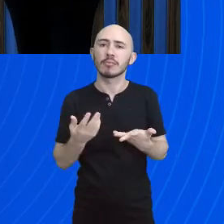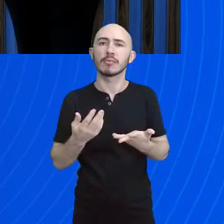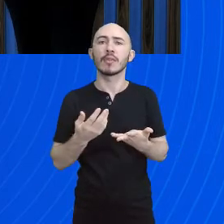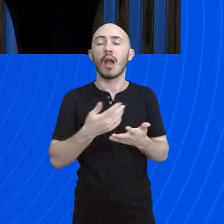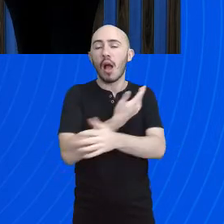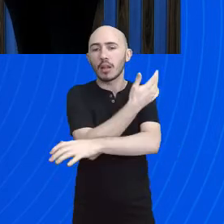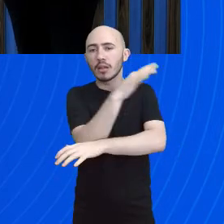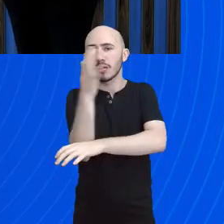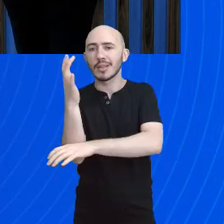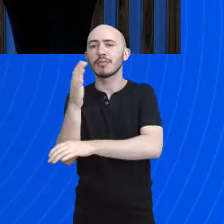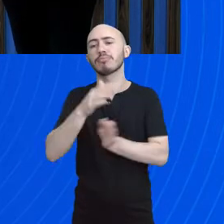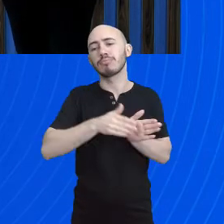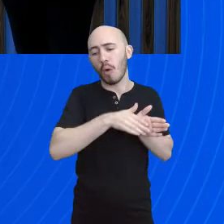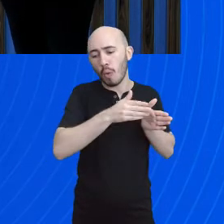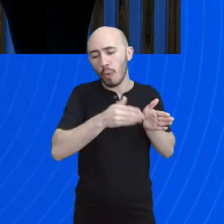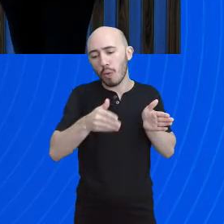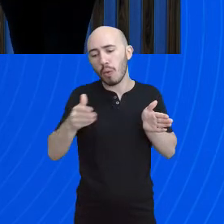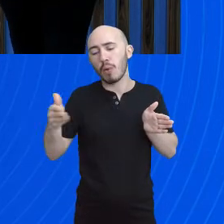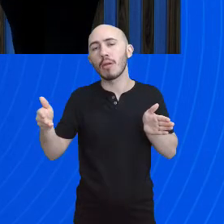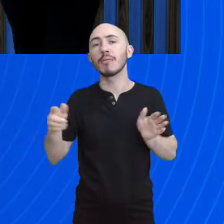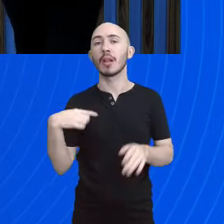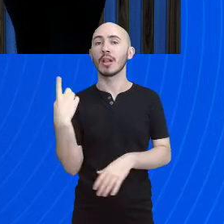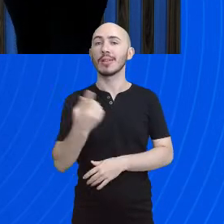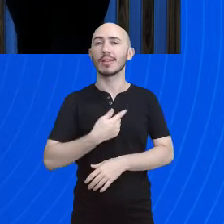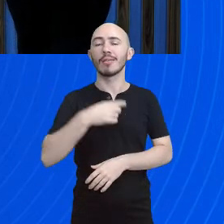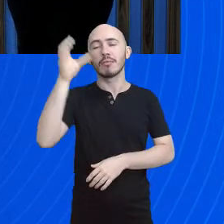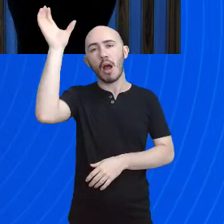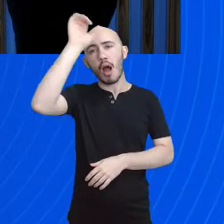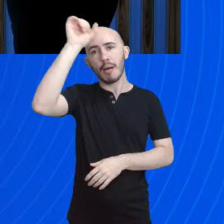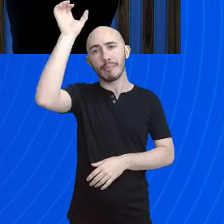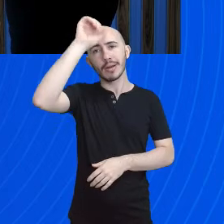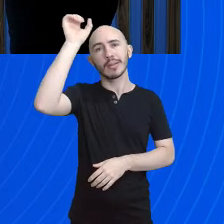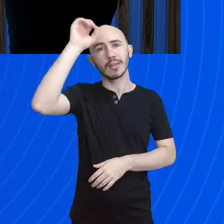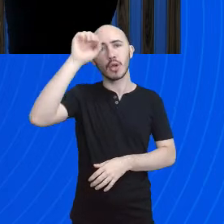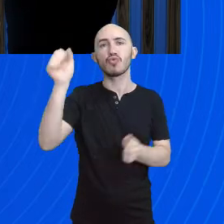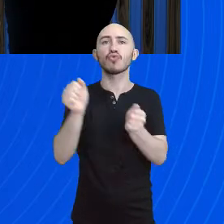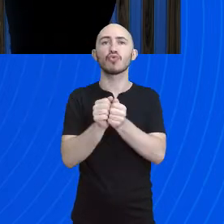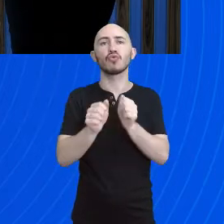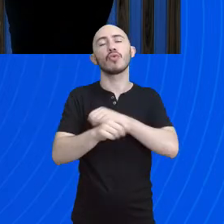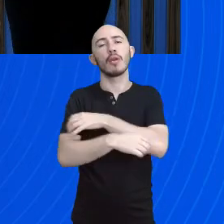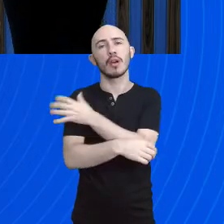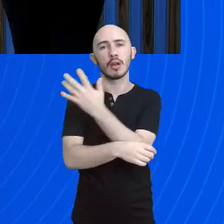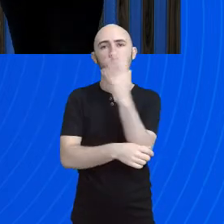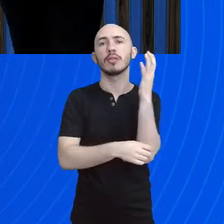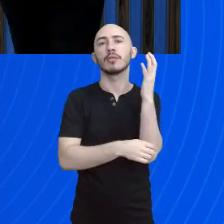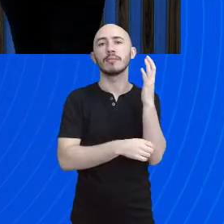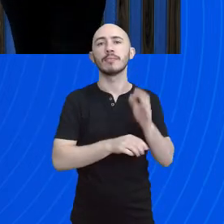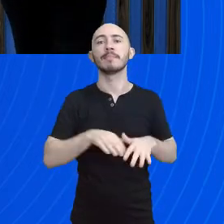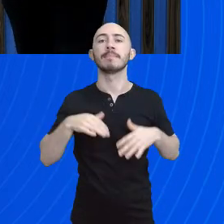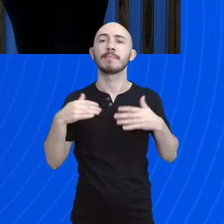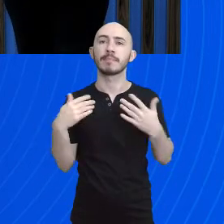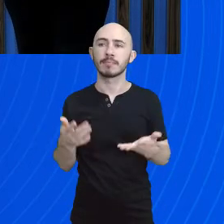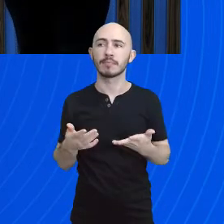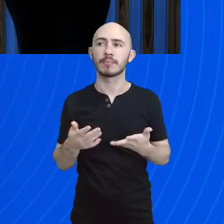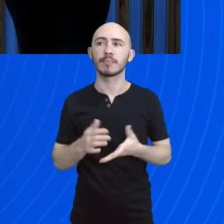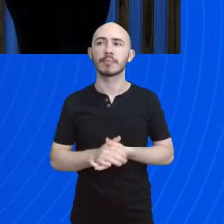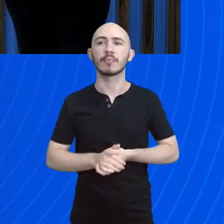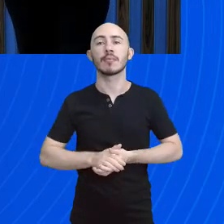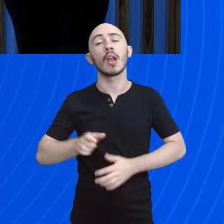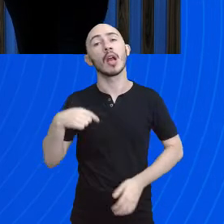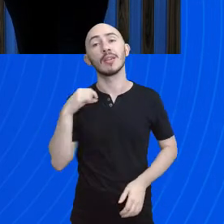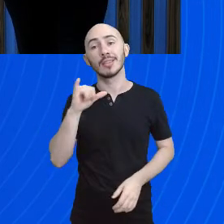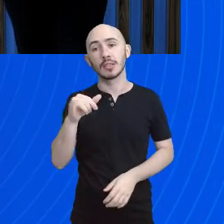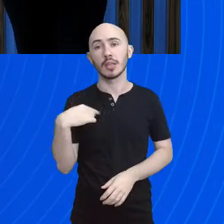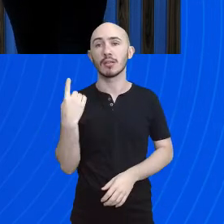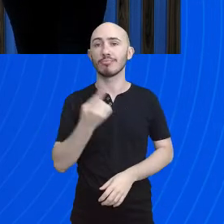a natureza já passou. Para quê? Para poder aprender com ela. Então, aquele que aprende